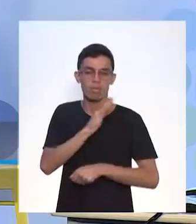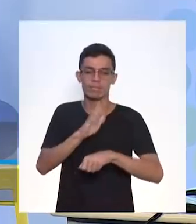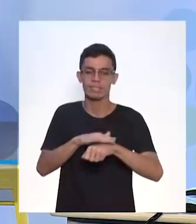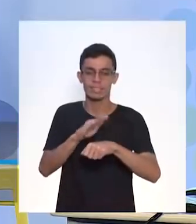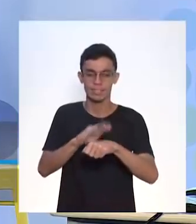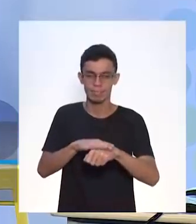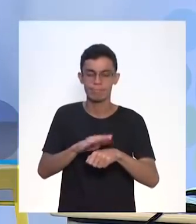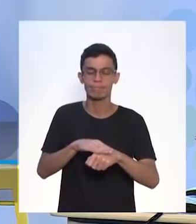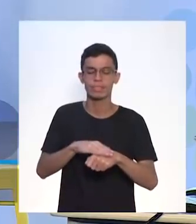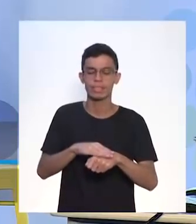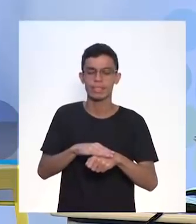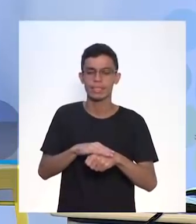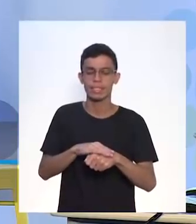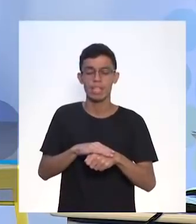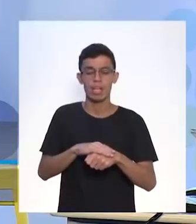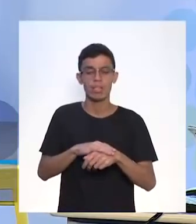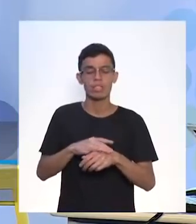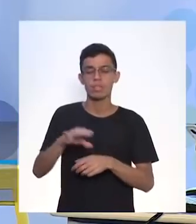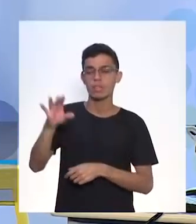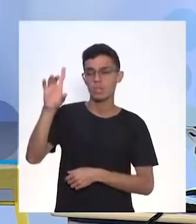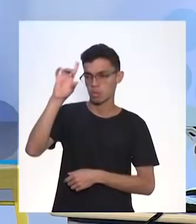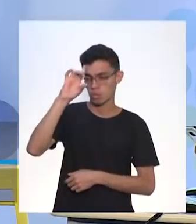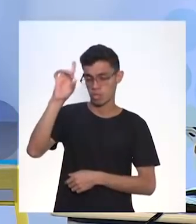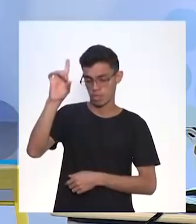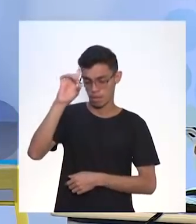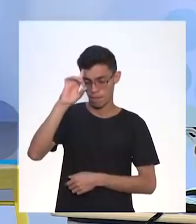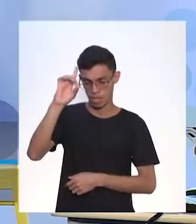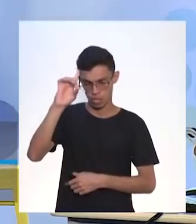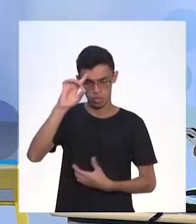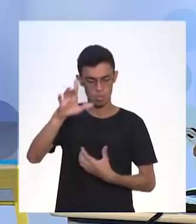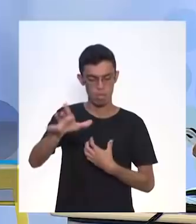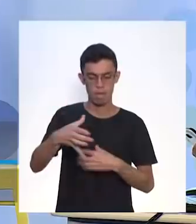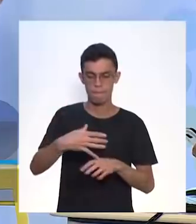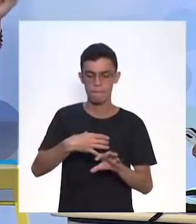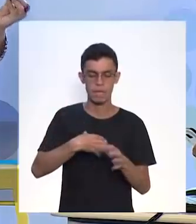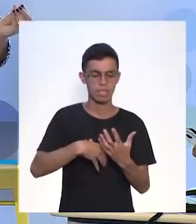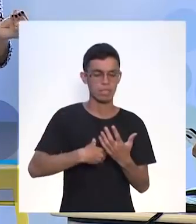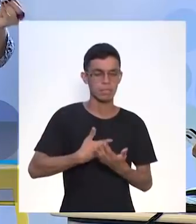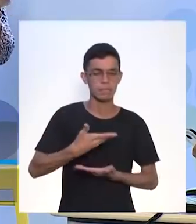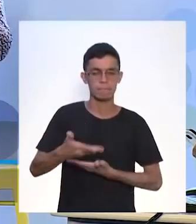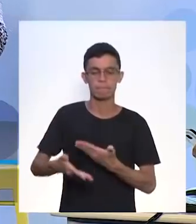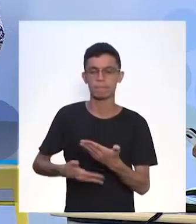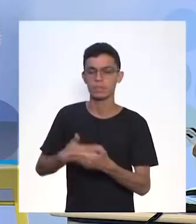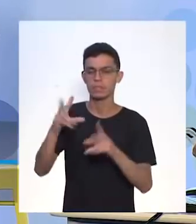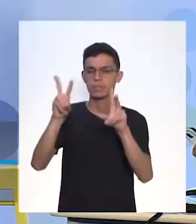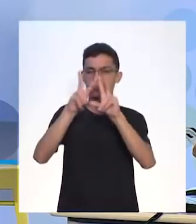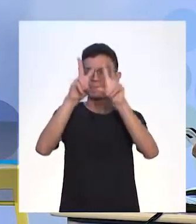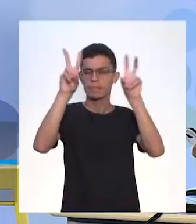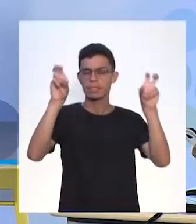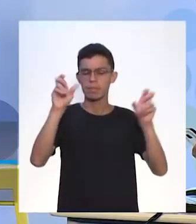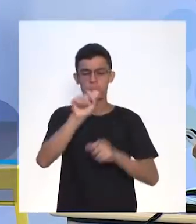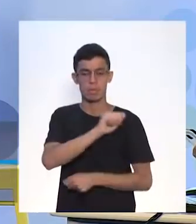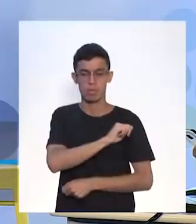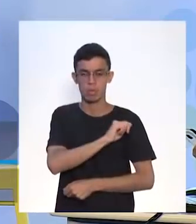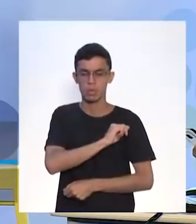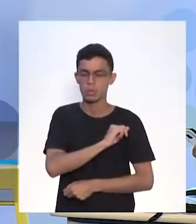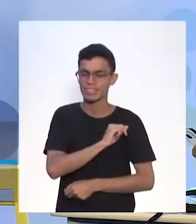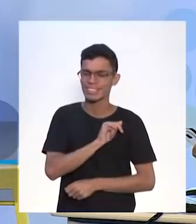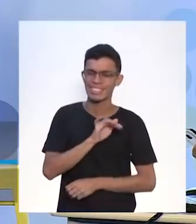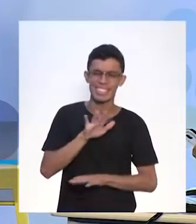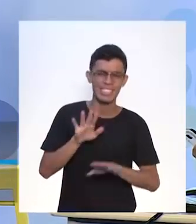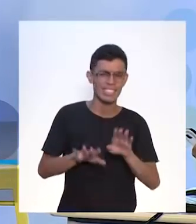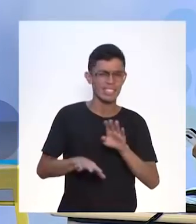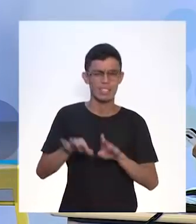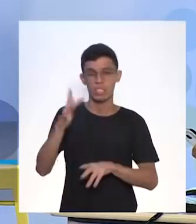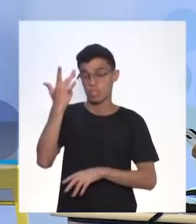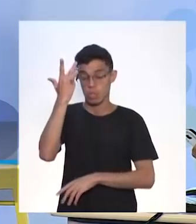com a vivência deles, né? Sim. É um assunto, às vezes, até um pouco novo para eles, e outras vezes eles